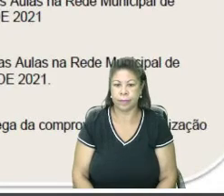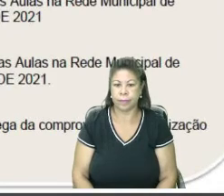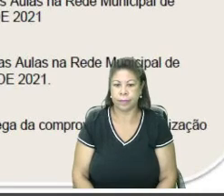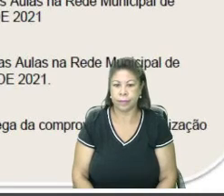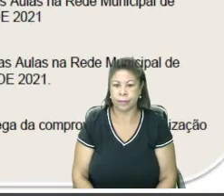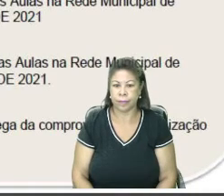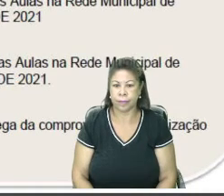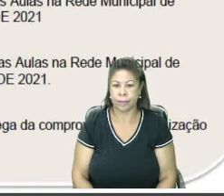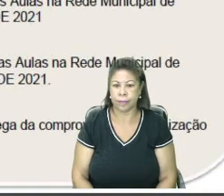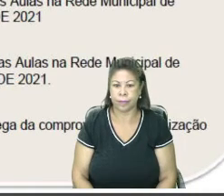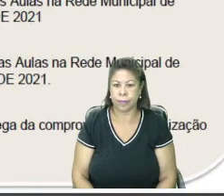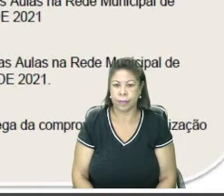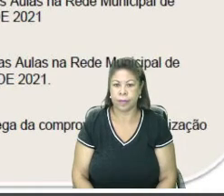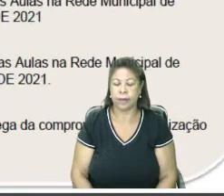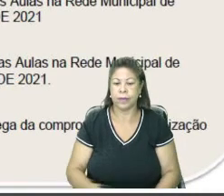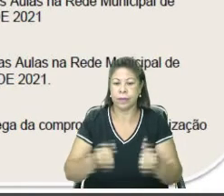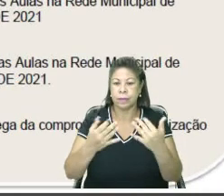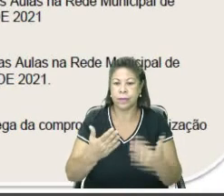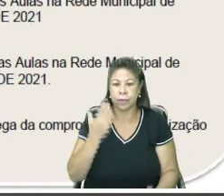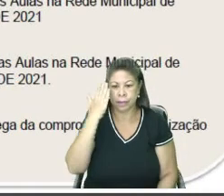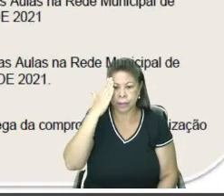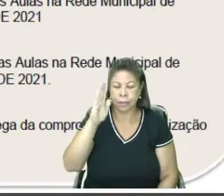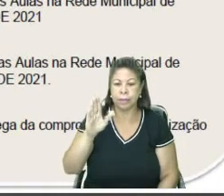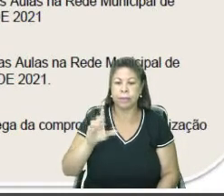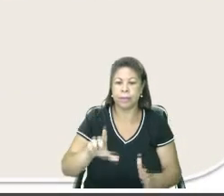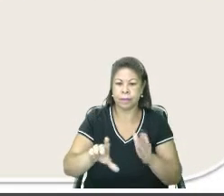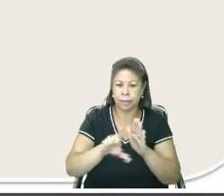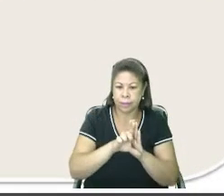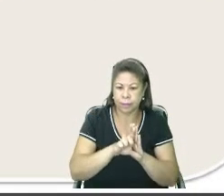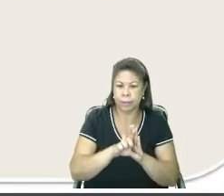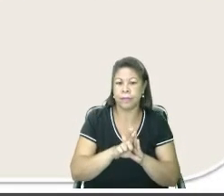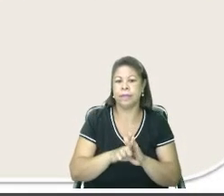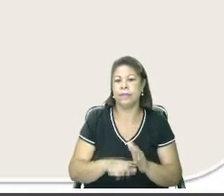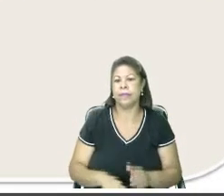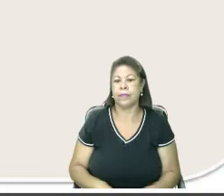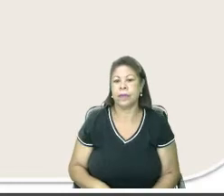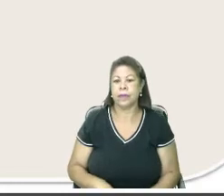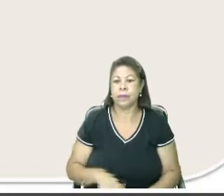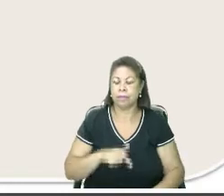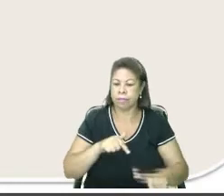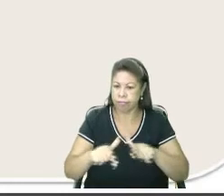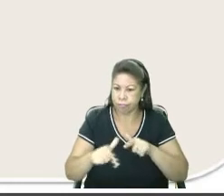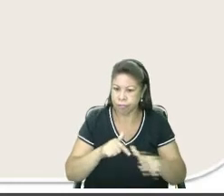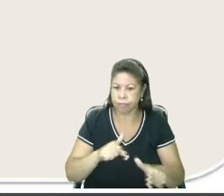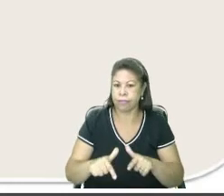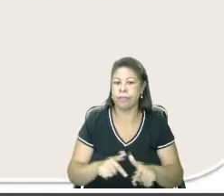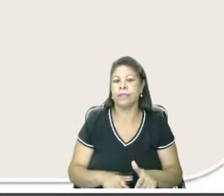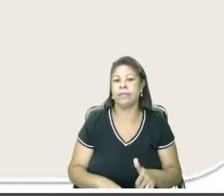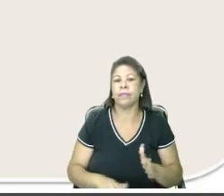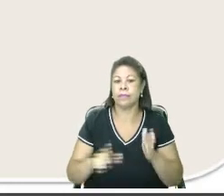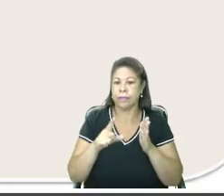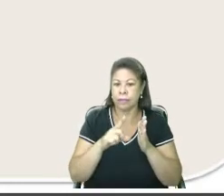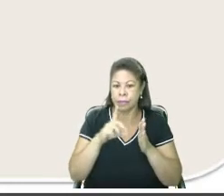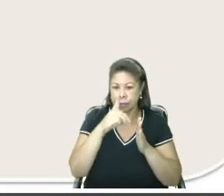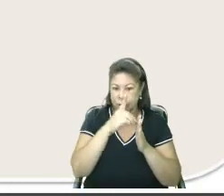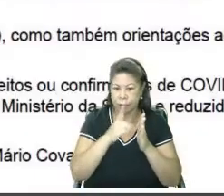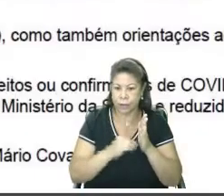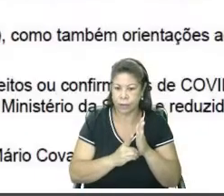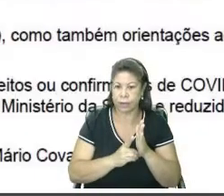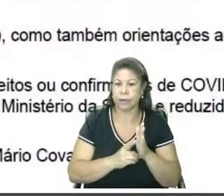As principais legislações, ordens de serviço e os decretos municipais.